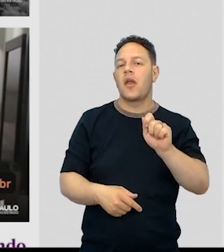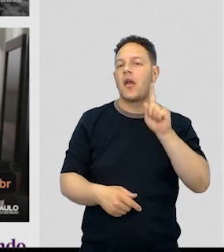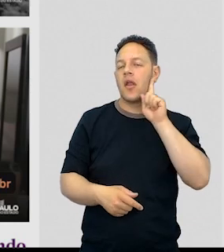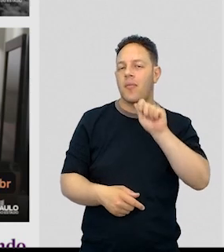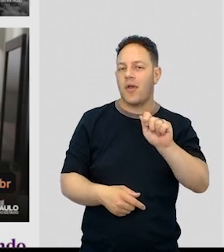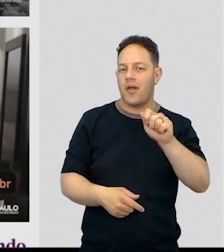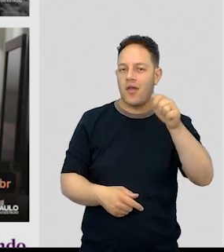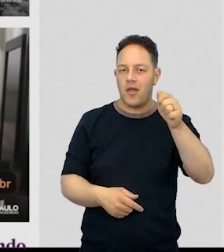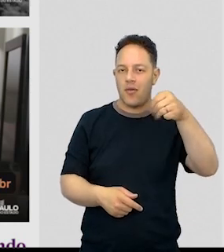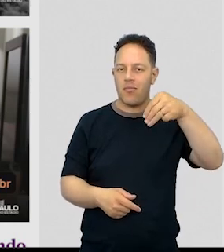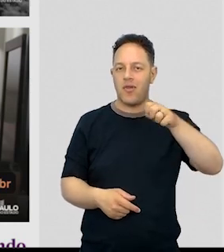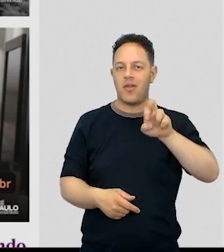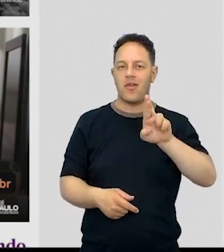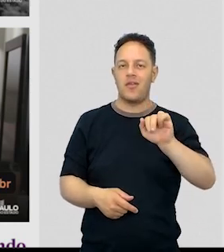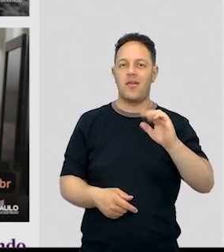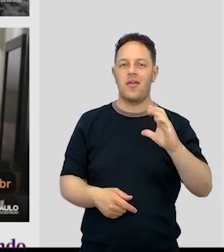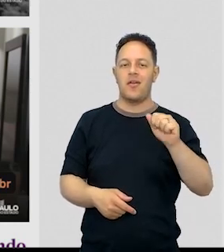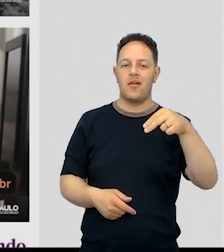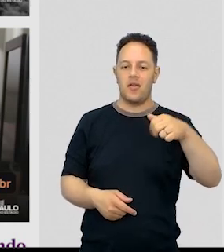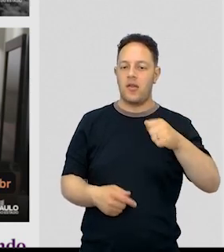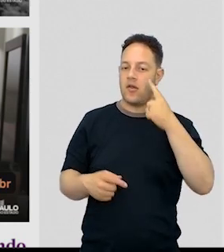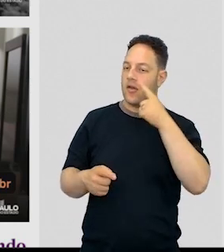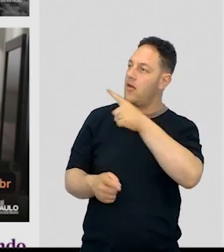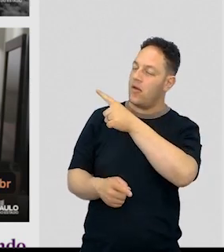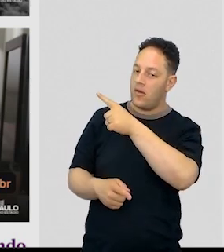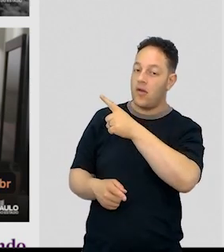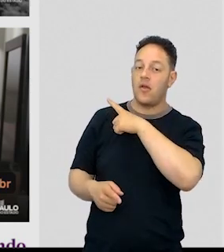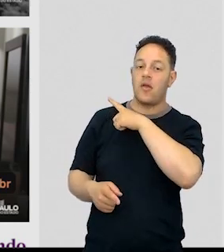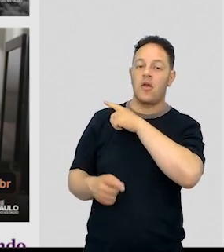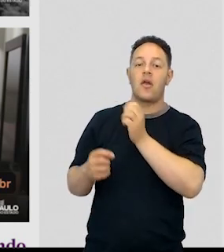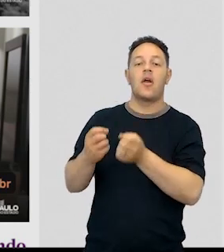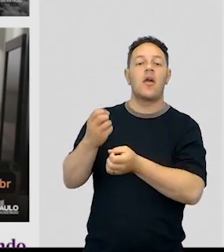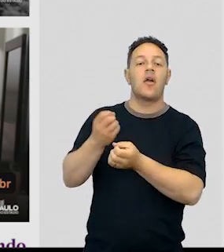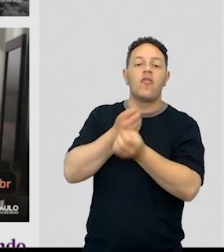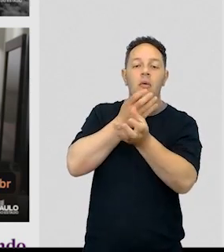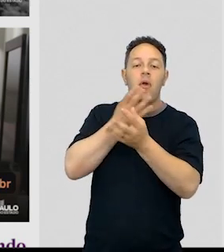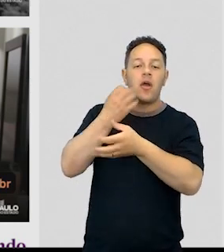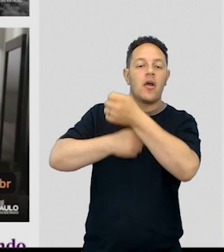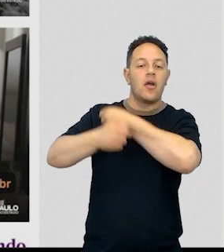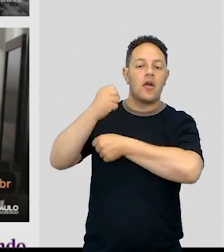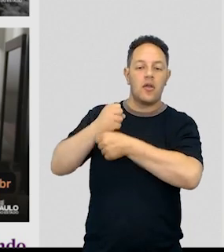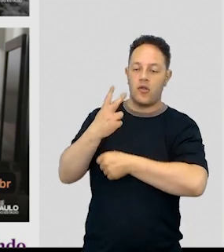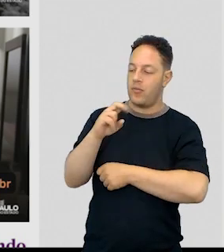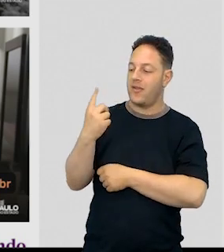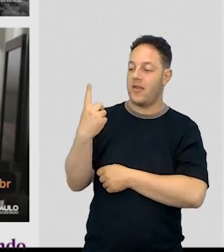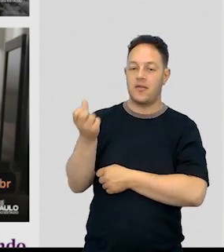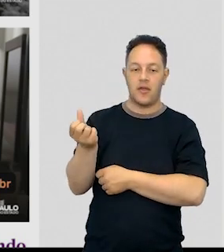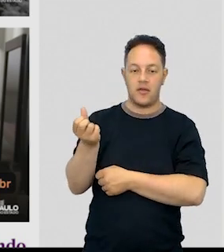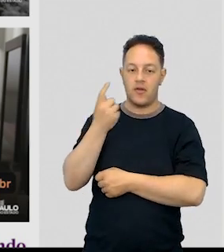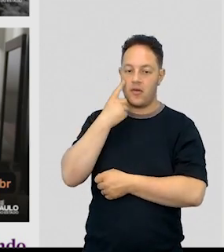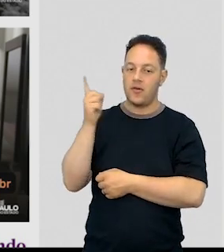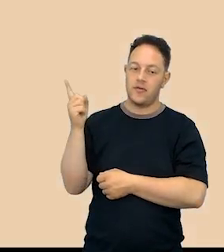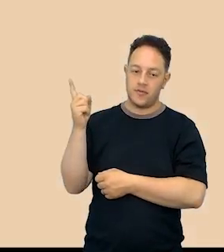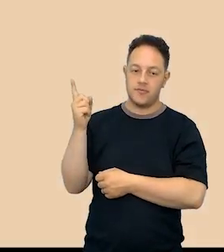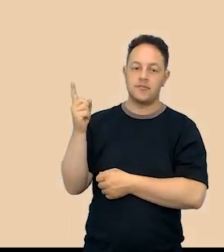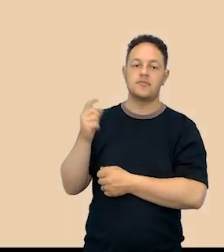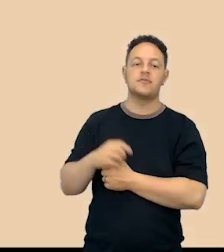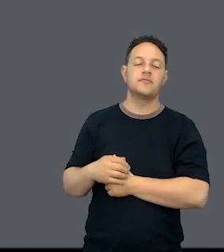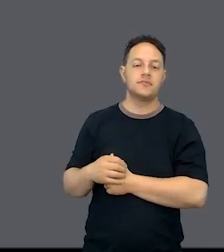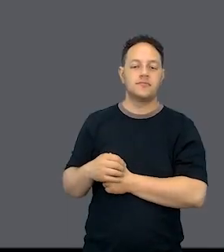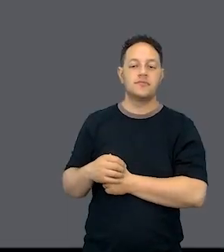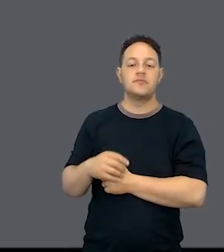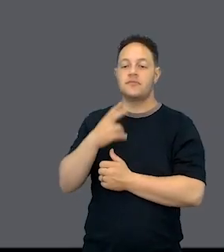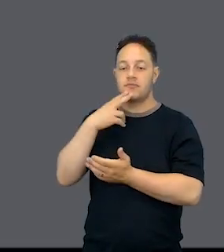Pesquisar aqui. Olha, tem dados de 2016 aqui em Americana. Vamos ver, é uma carta